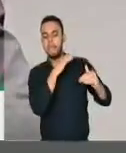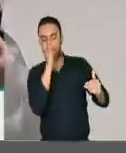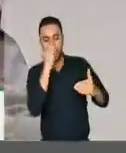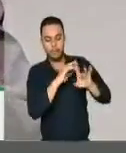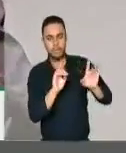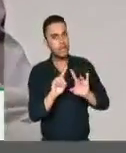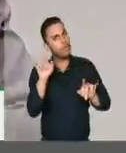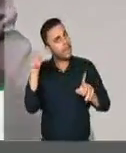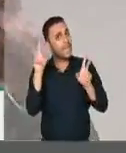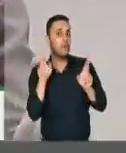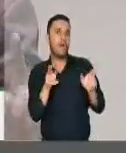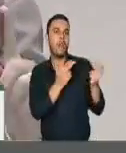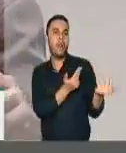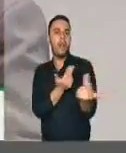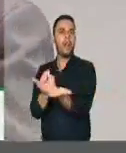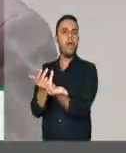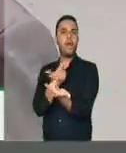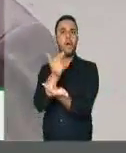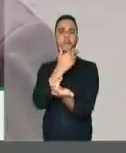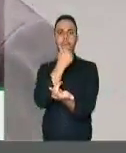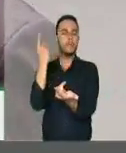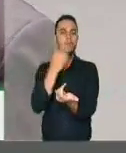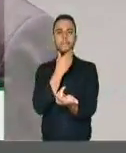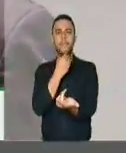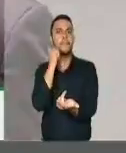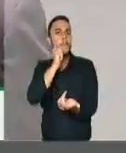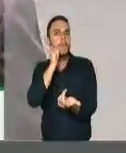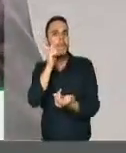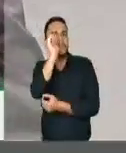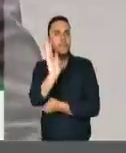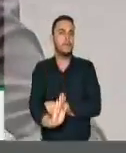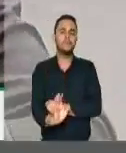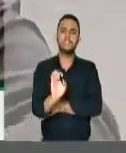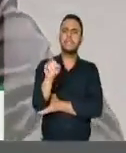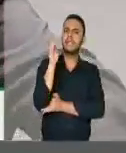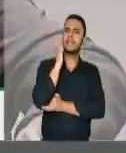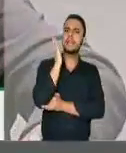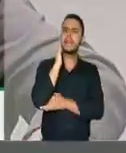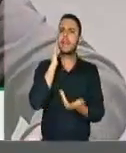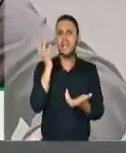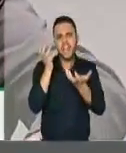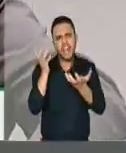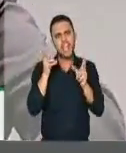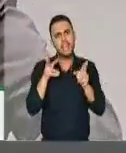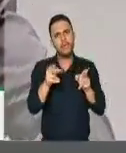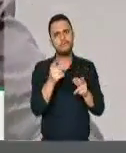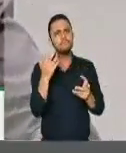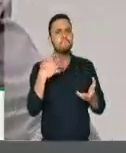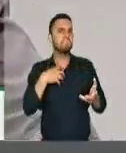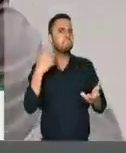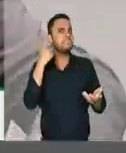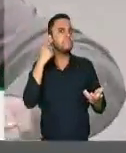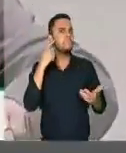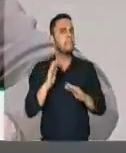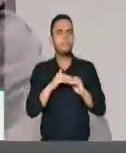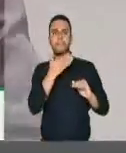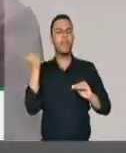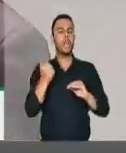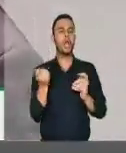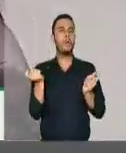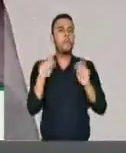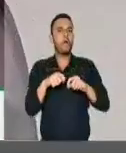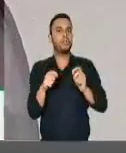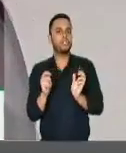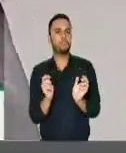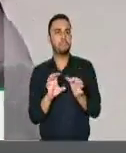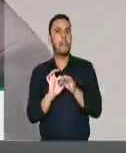homem excepcional do que os outros homens e mulheres do Brasil, quando ele quer achar que essa excepcionalidade possa se acobertar,